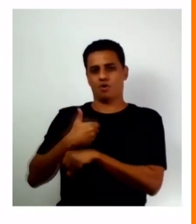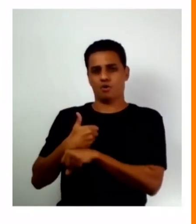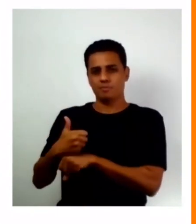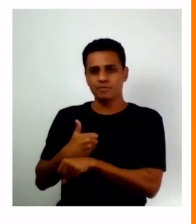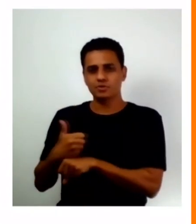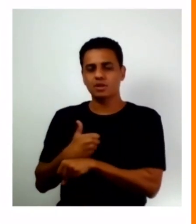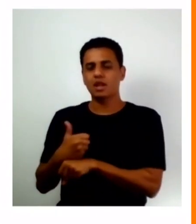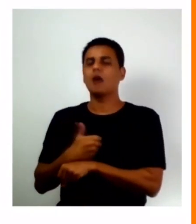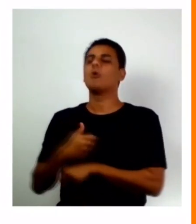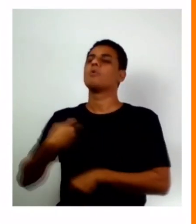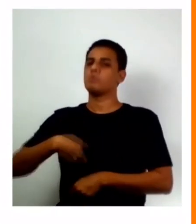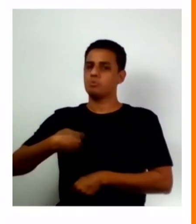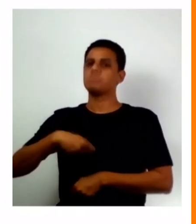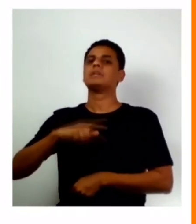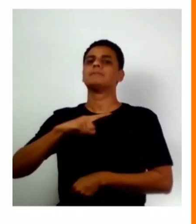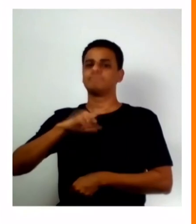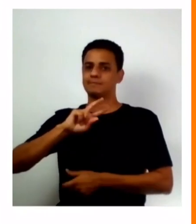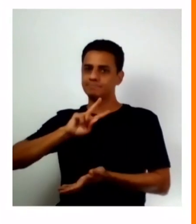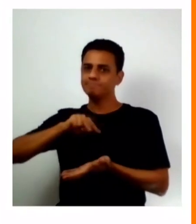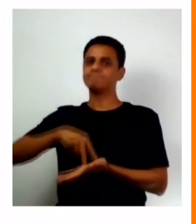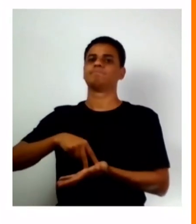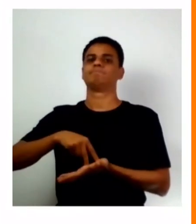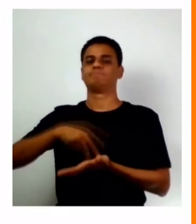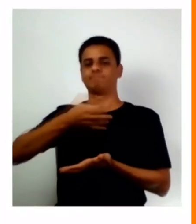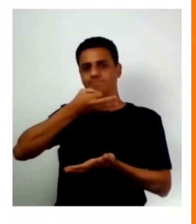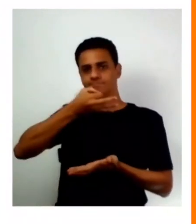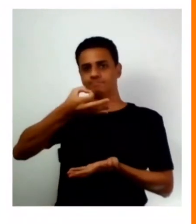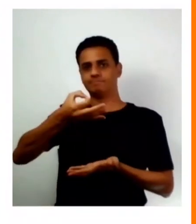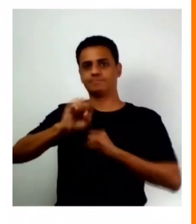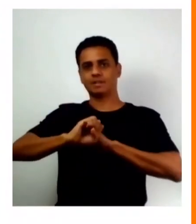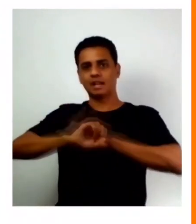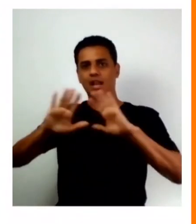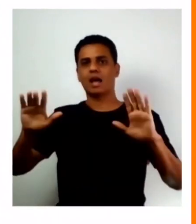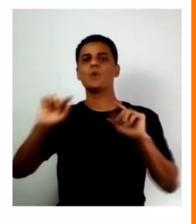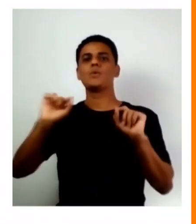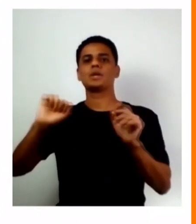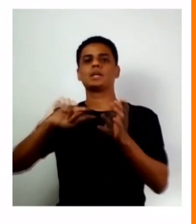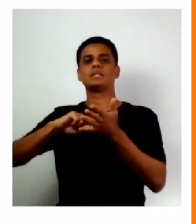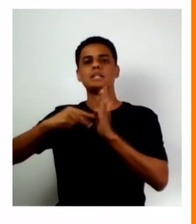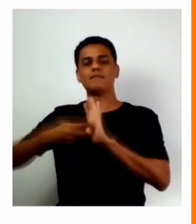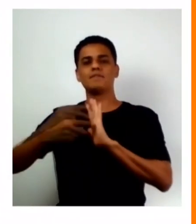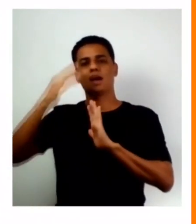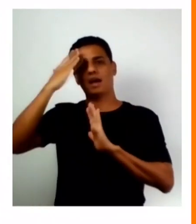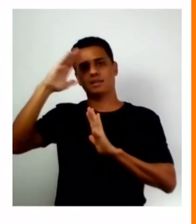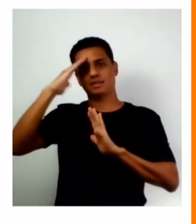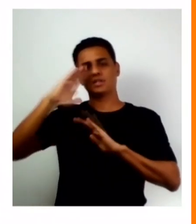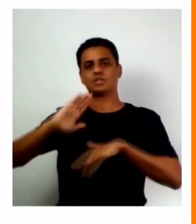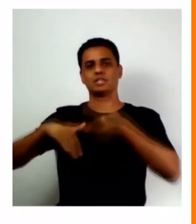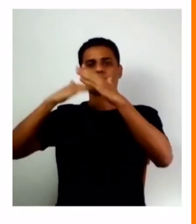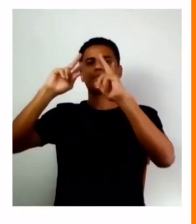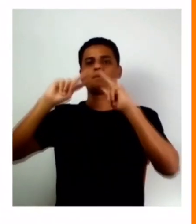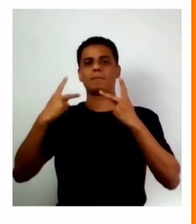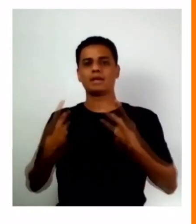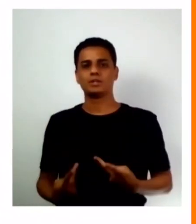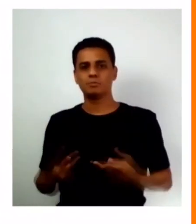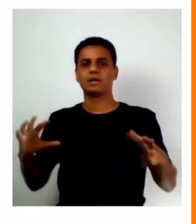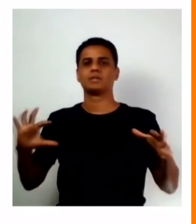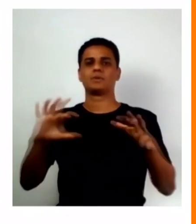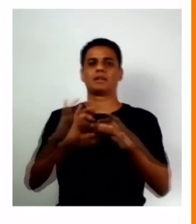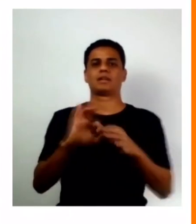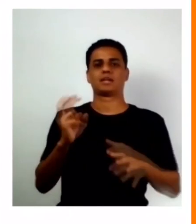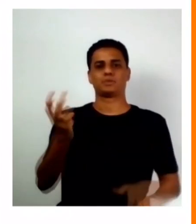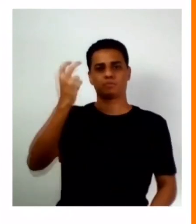posição clara de como ele entende o desenvolvimento humano desde a cultura. Por tanto, eu acho que